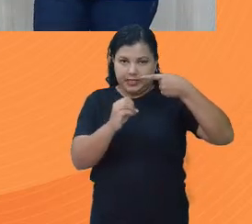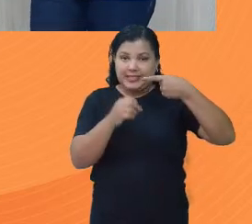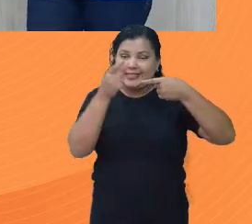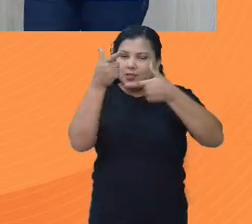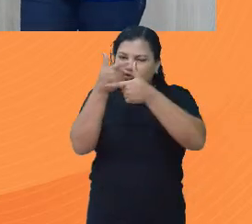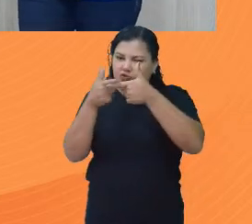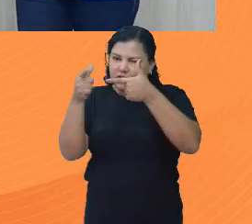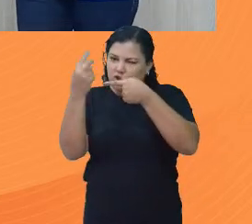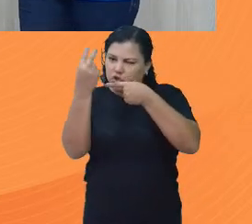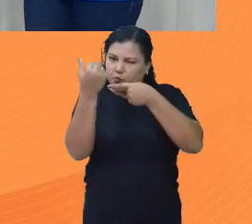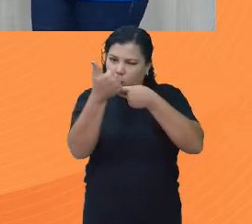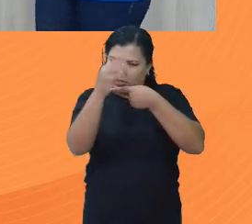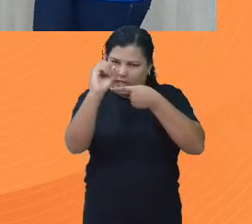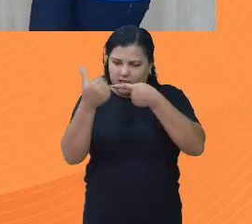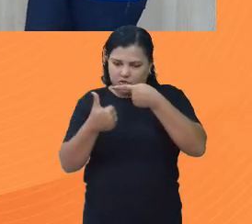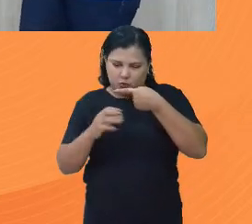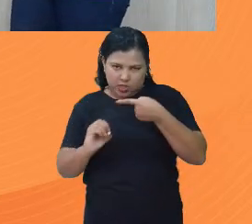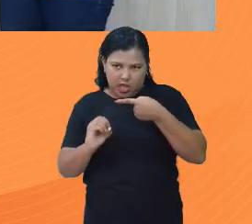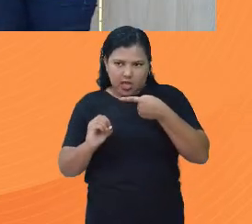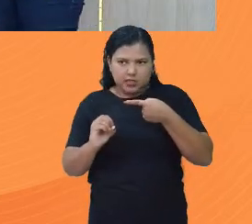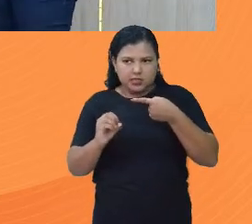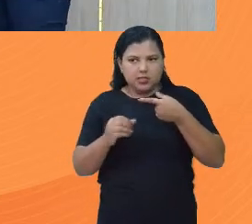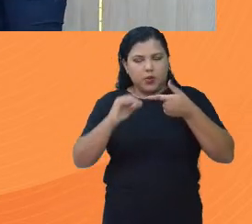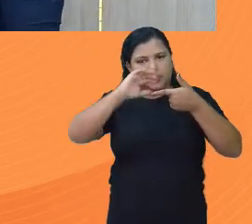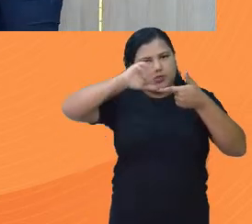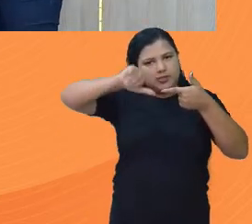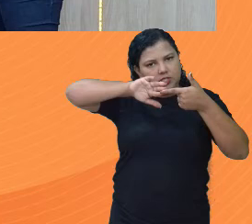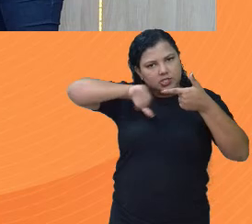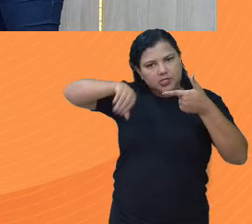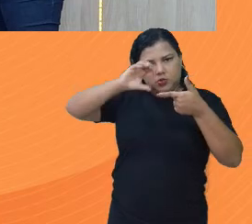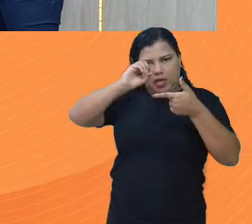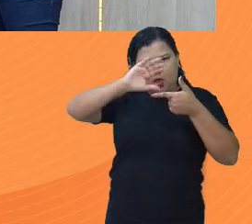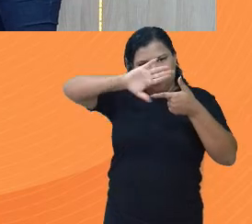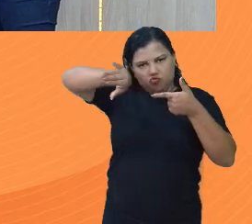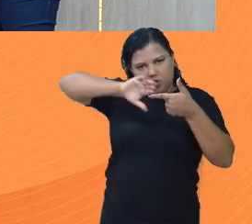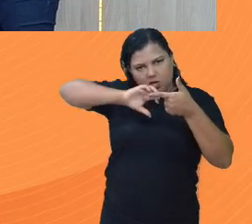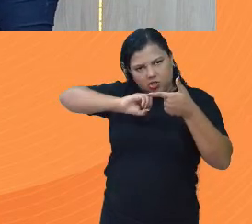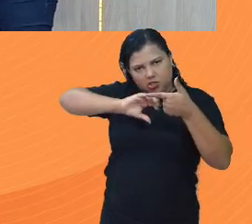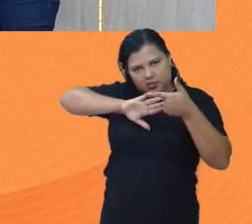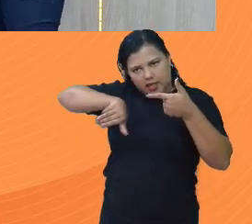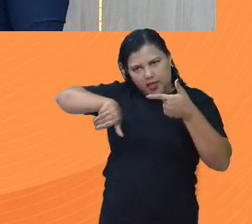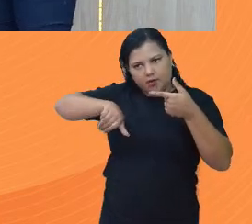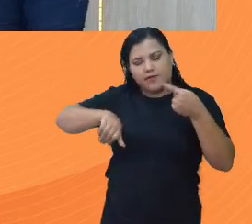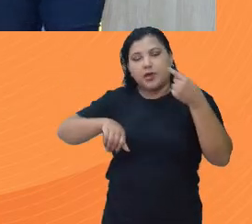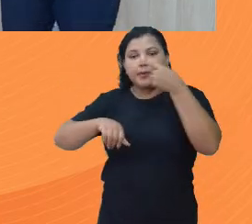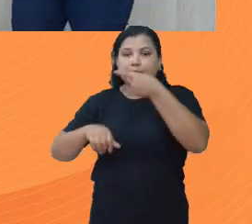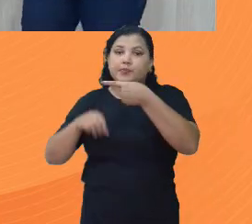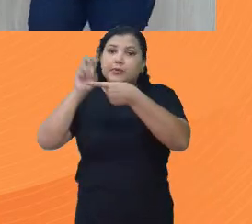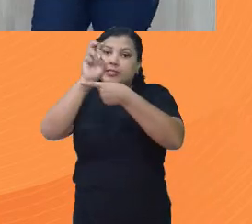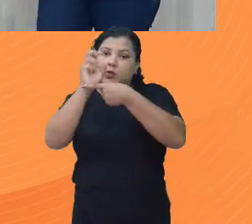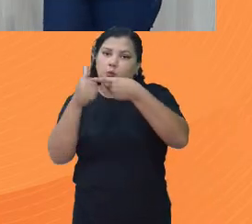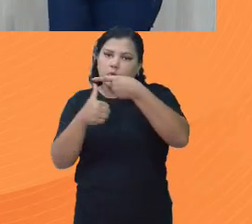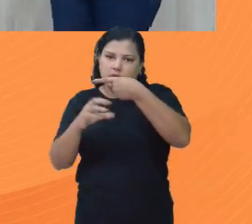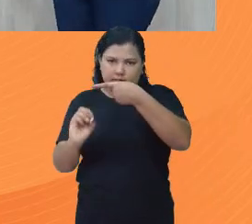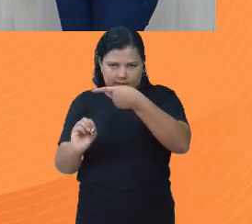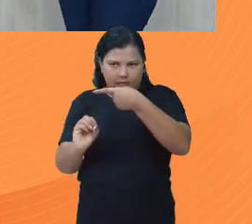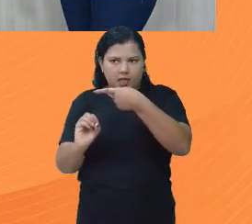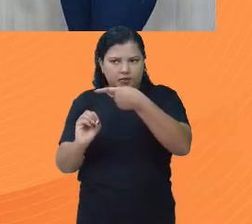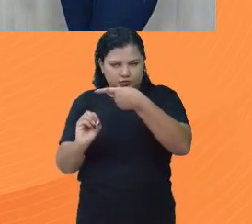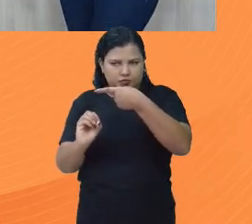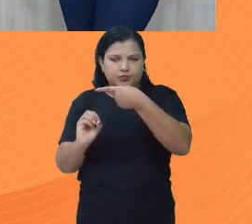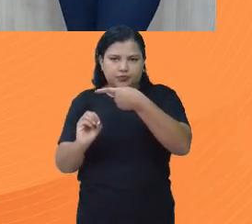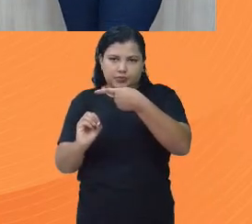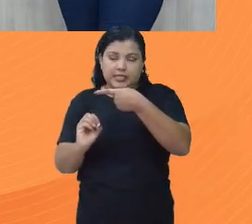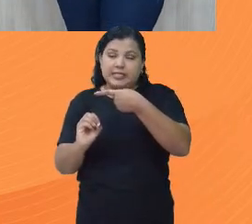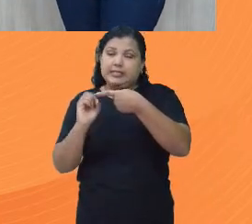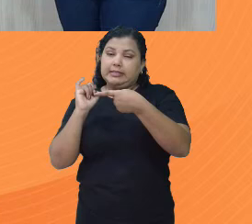dois números, né, por 10, a gente vai remover o zero que está aqui, ó. Tirando esses dois zeros, a gente vai ficar com 5 sobre 10,